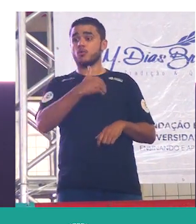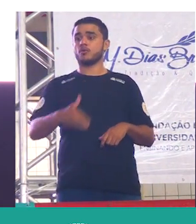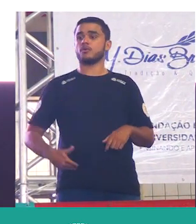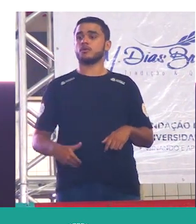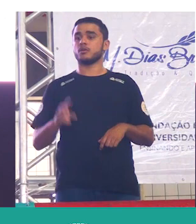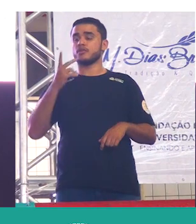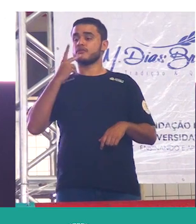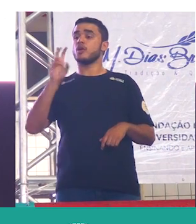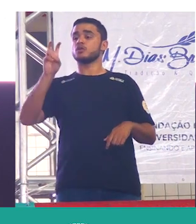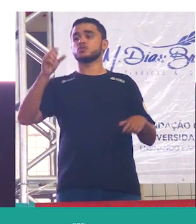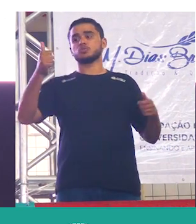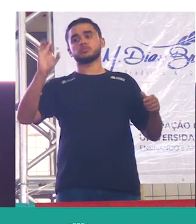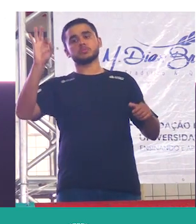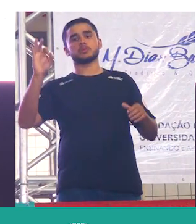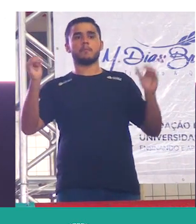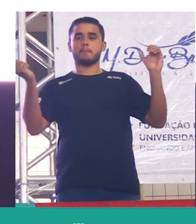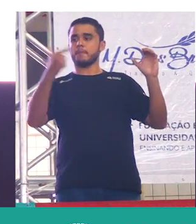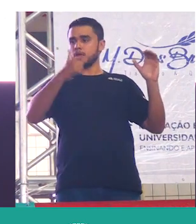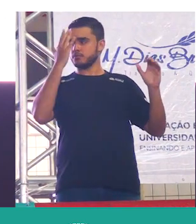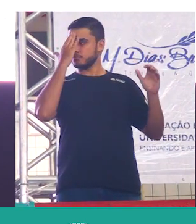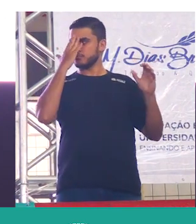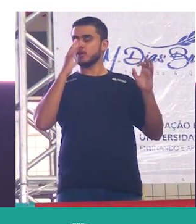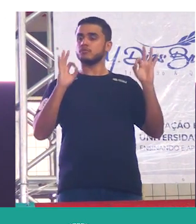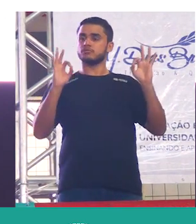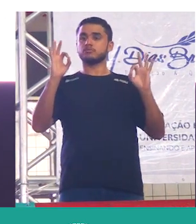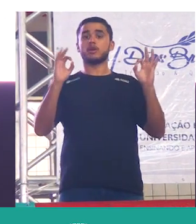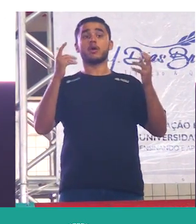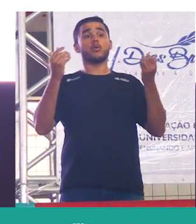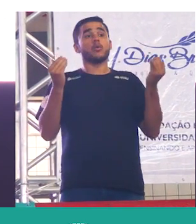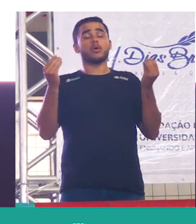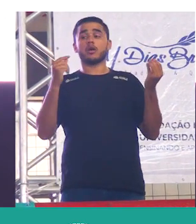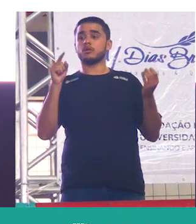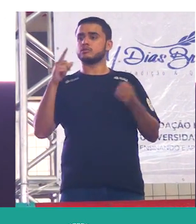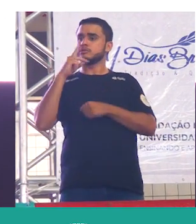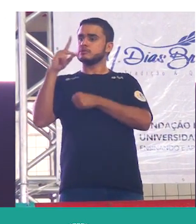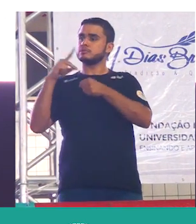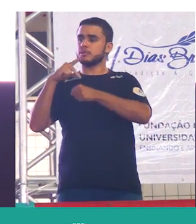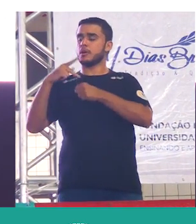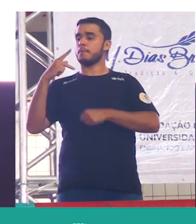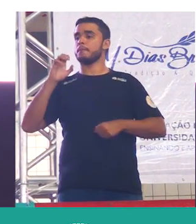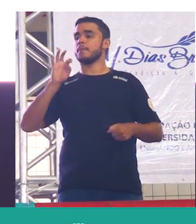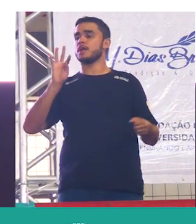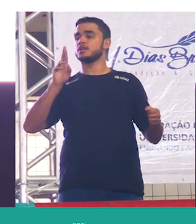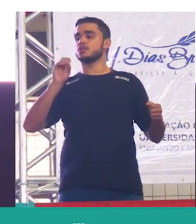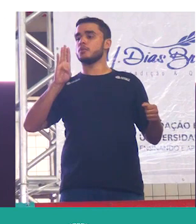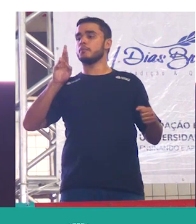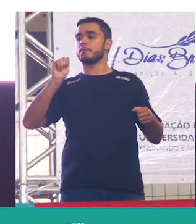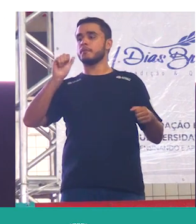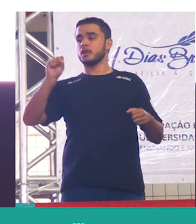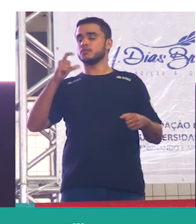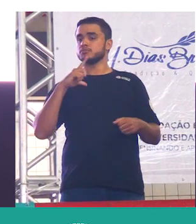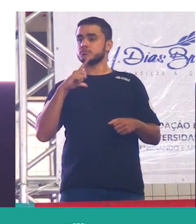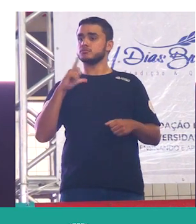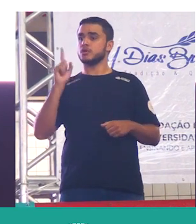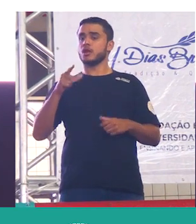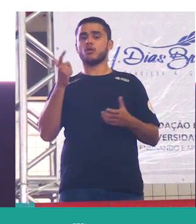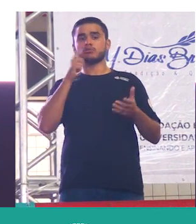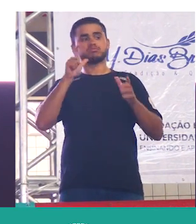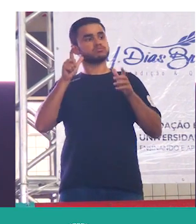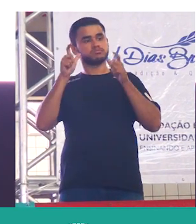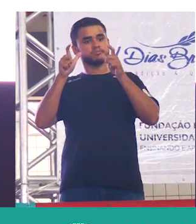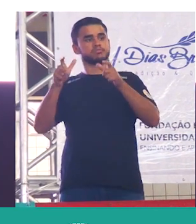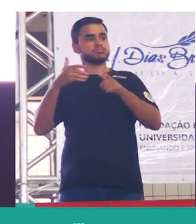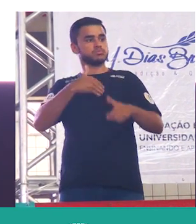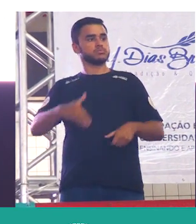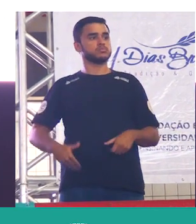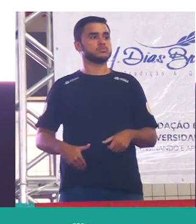bem maior. E a Petrobras, pessoal, por muitos e muitos anos, teve o monopólio do nosso petróleo.